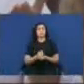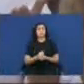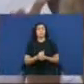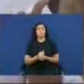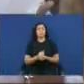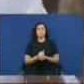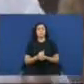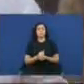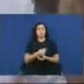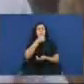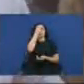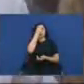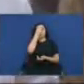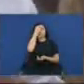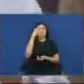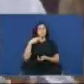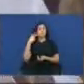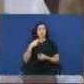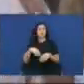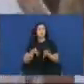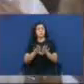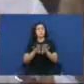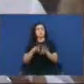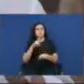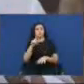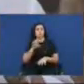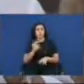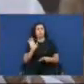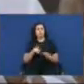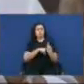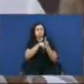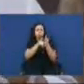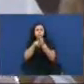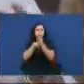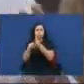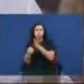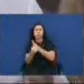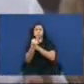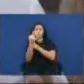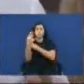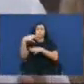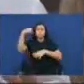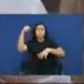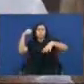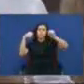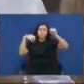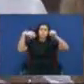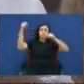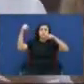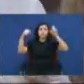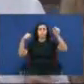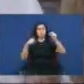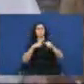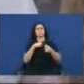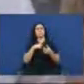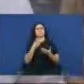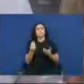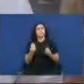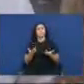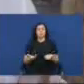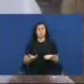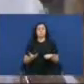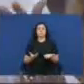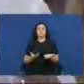variar, o vereador Jorge de Freitas, o vereador Zé Roberto já fez um levantamento aí em termos de luzes apagadas e qualquer pessoa,